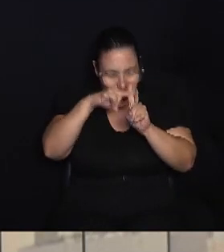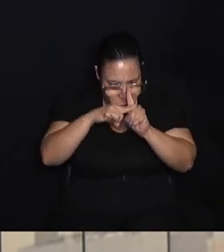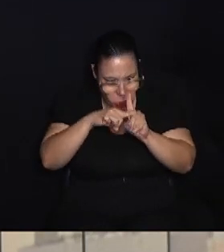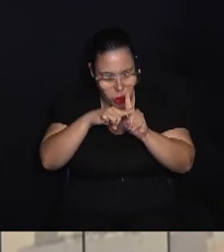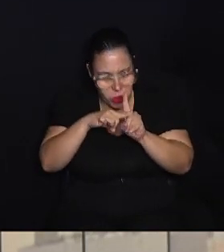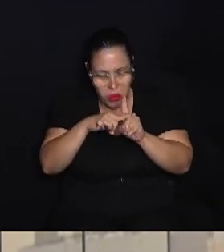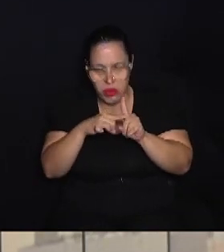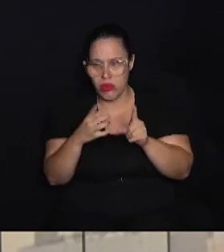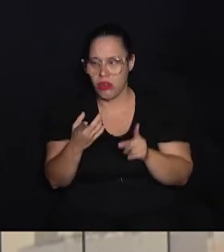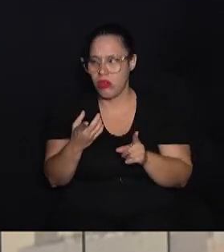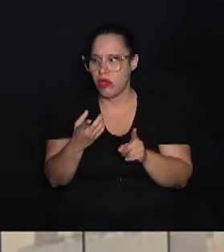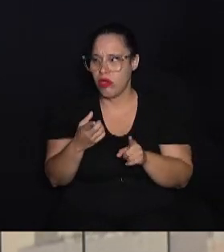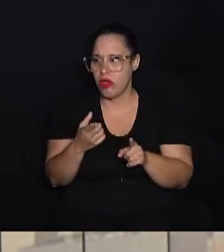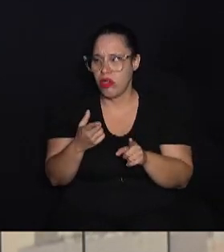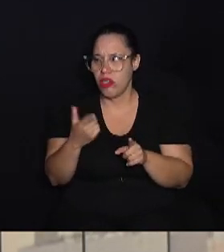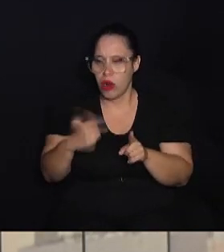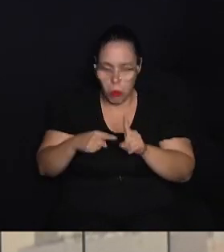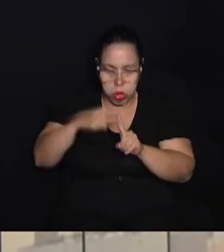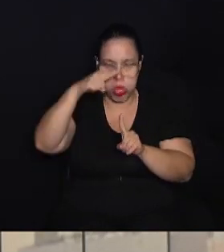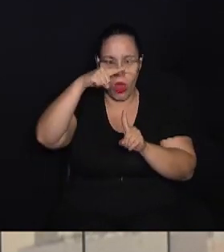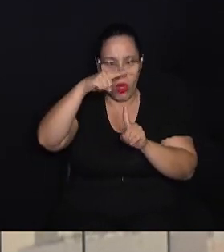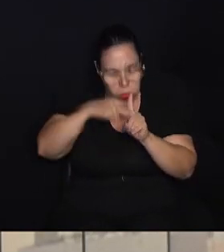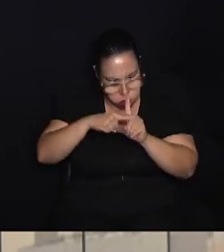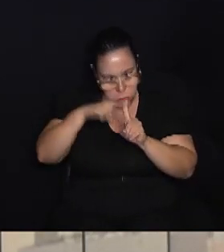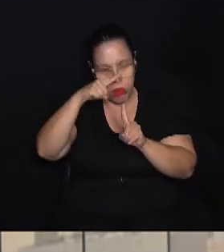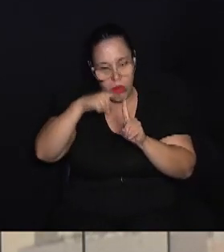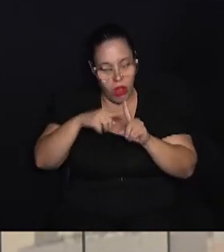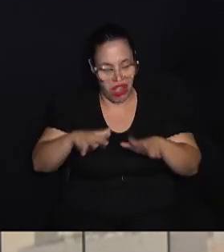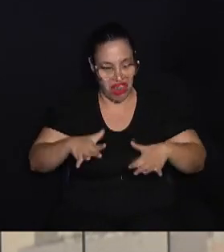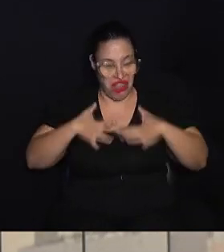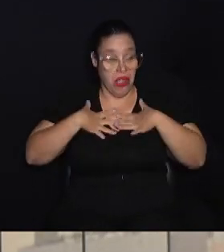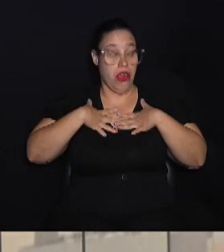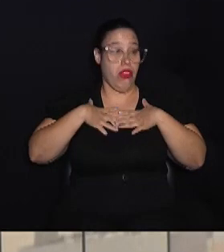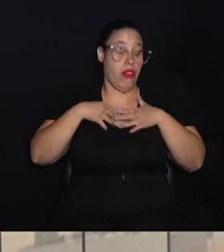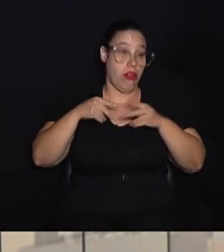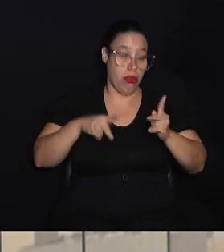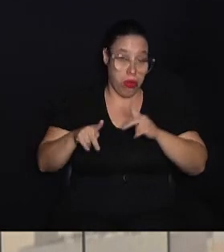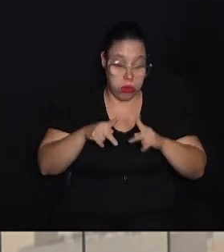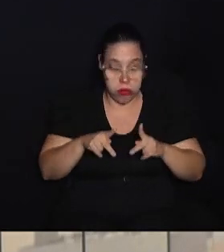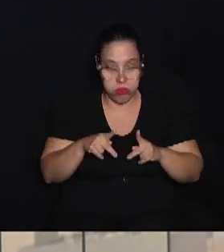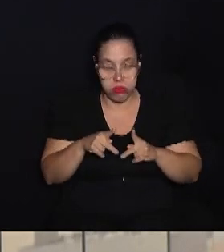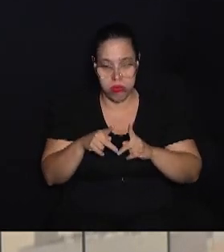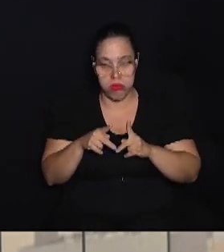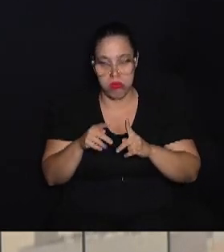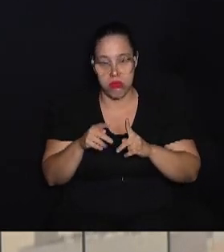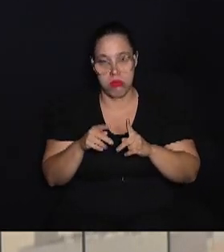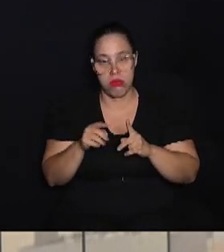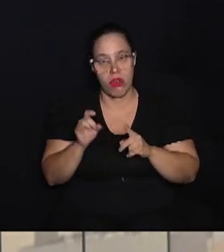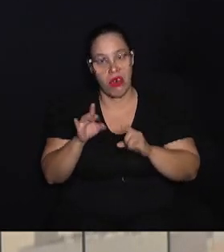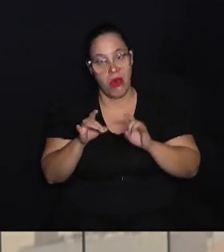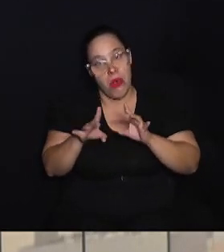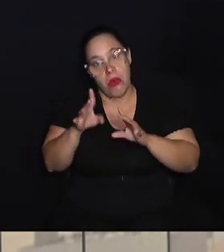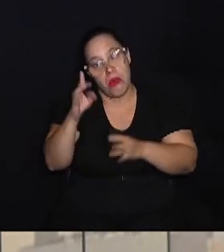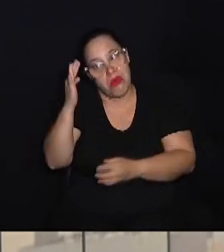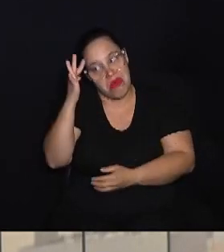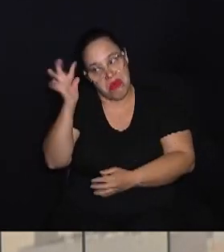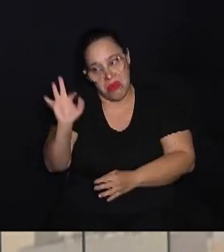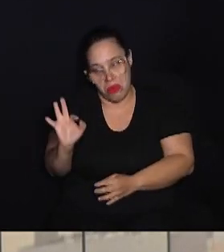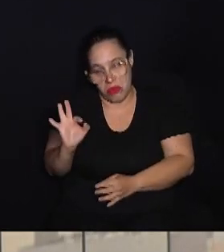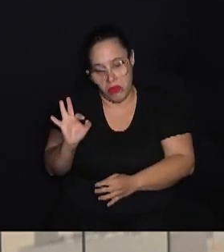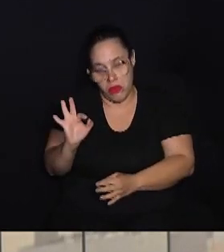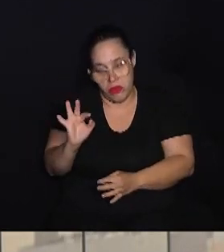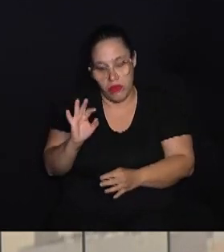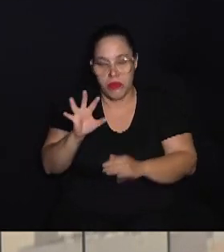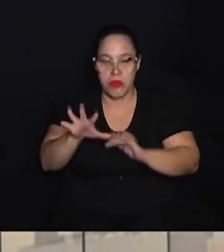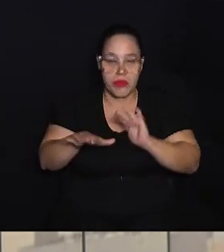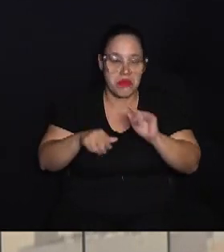e isso foi uma surpresa, digamos, para a população, mesmo que a gente tivesse, de certa forma, previsto, porque tem sistemas